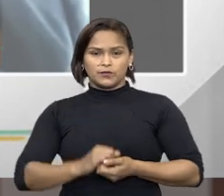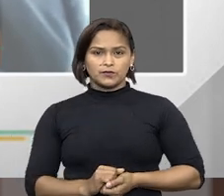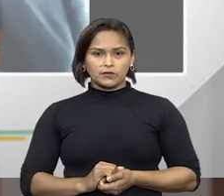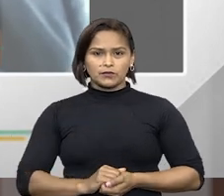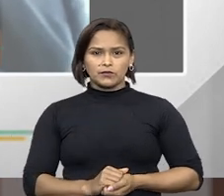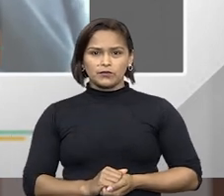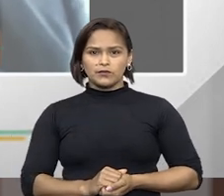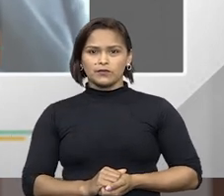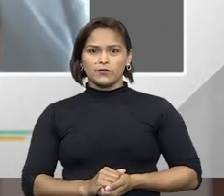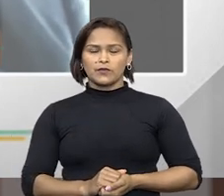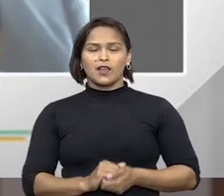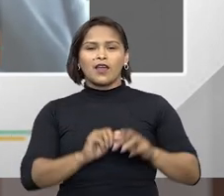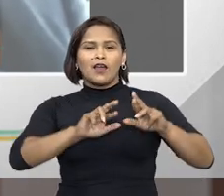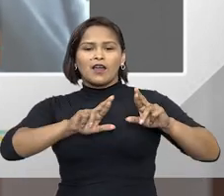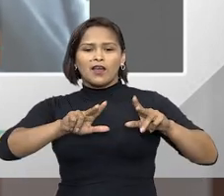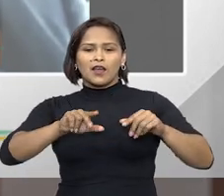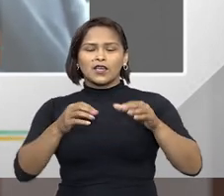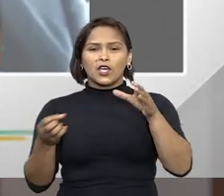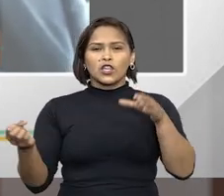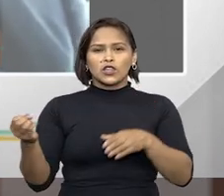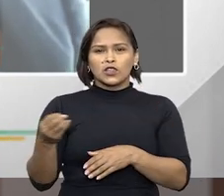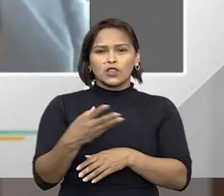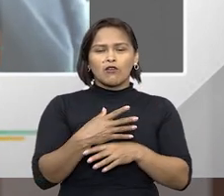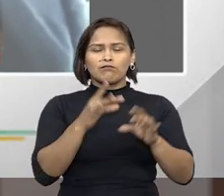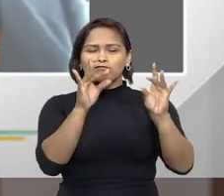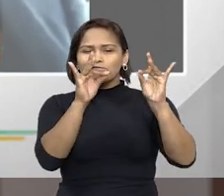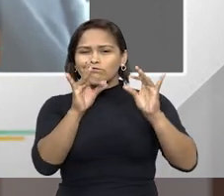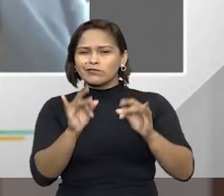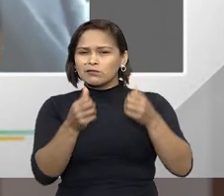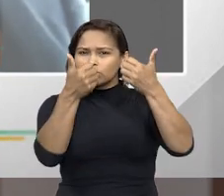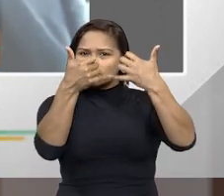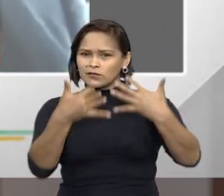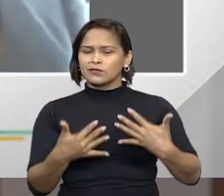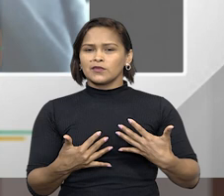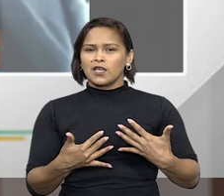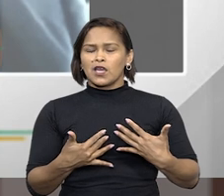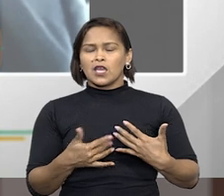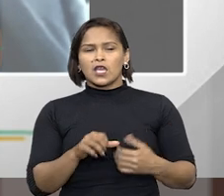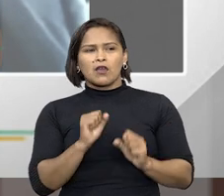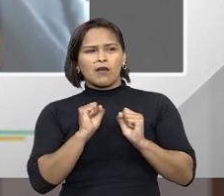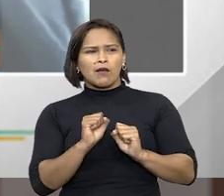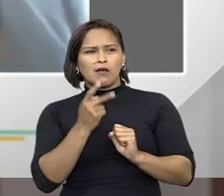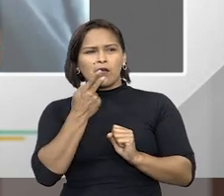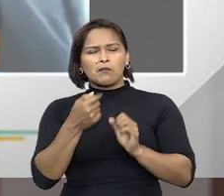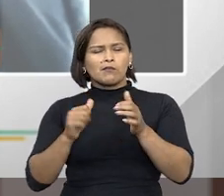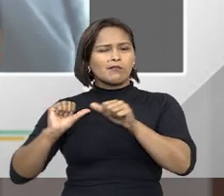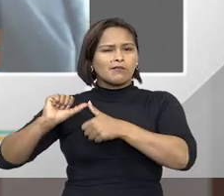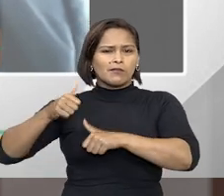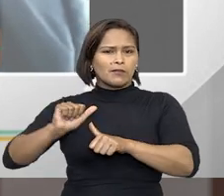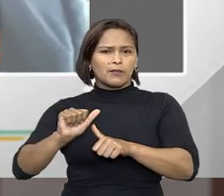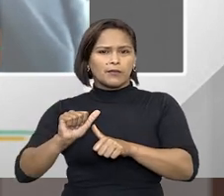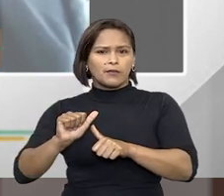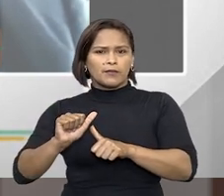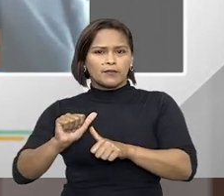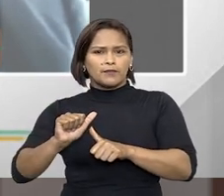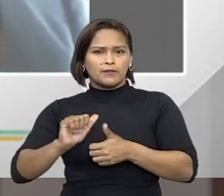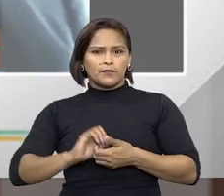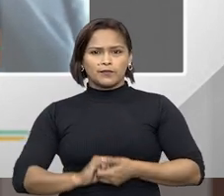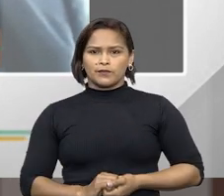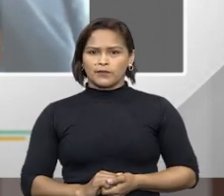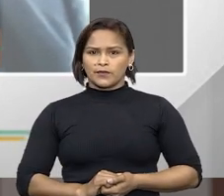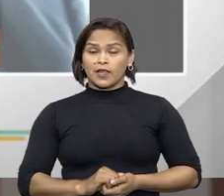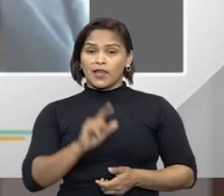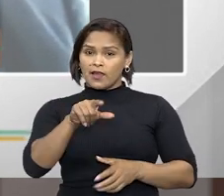A inovação mais sensível que eu posso avaliar é